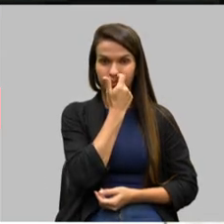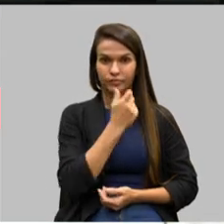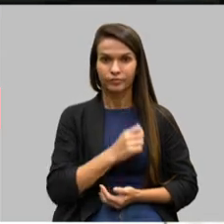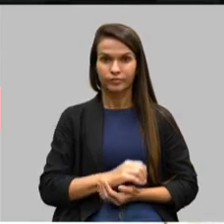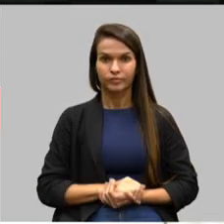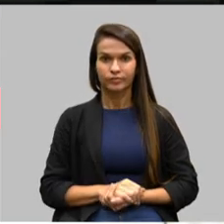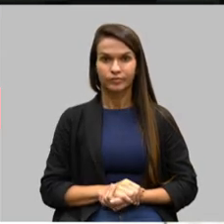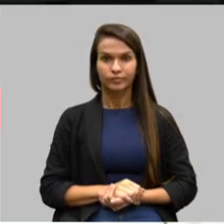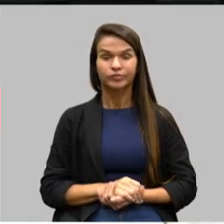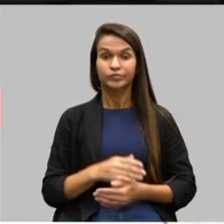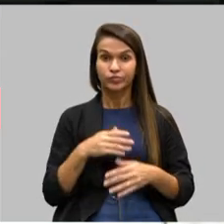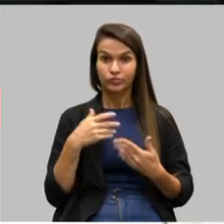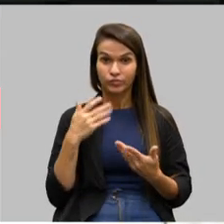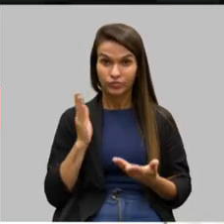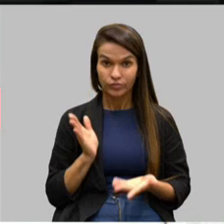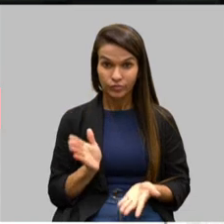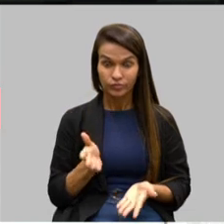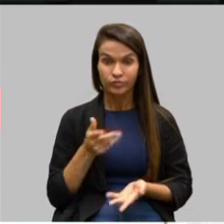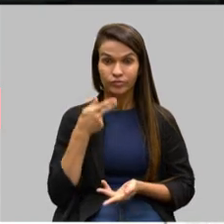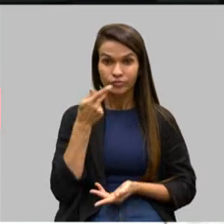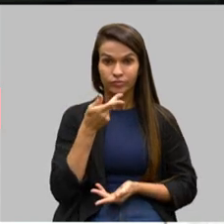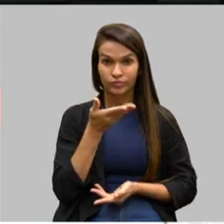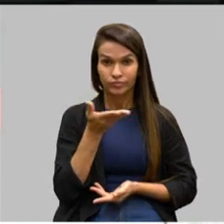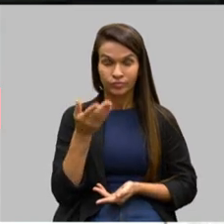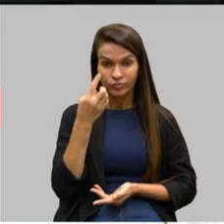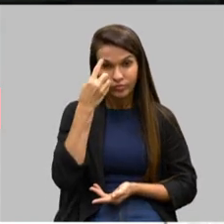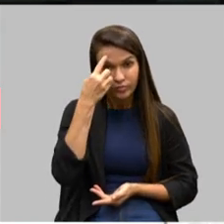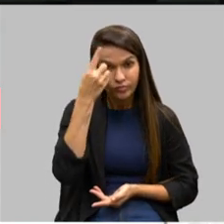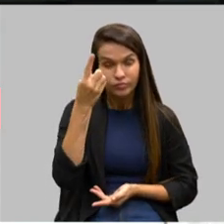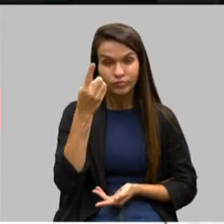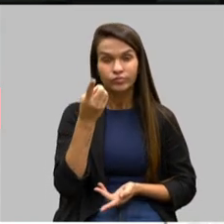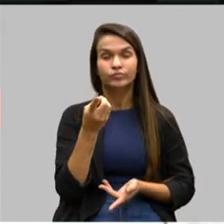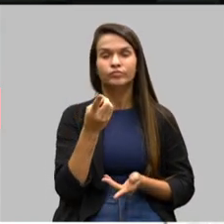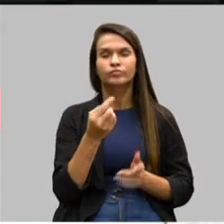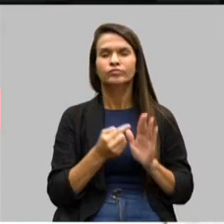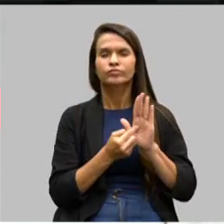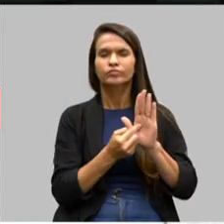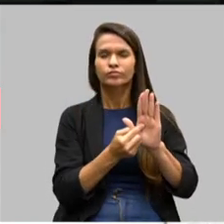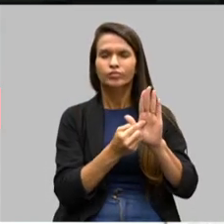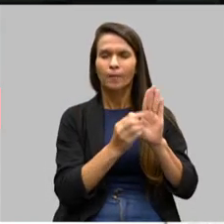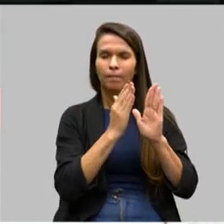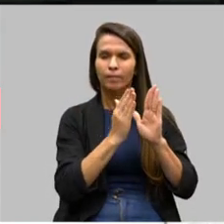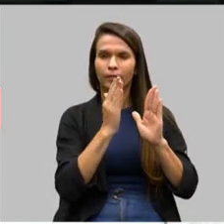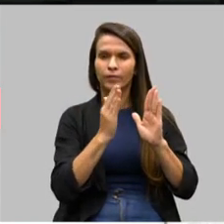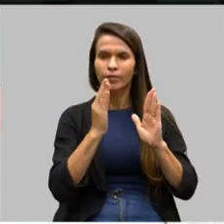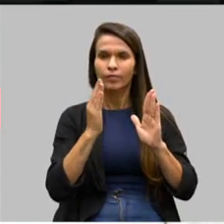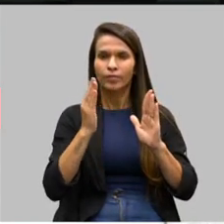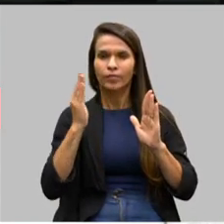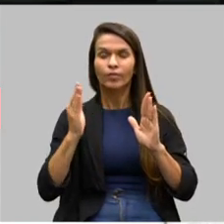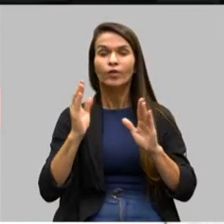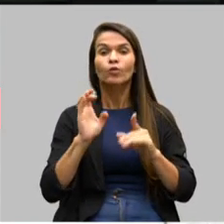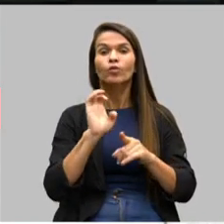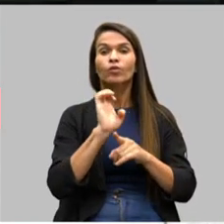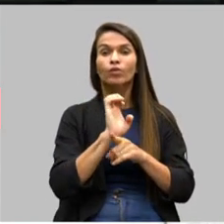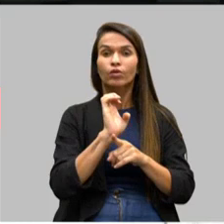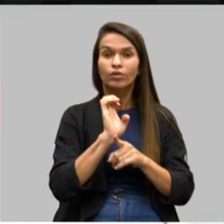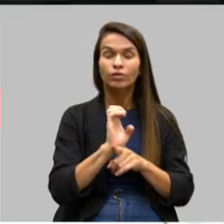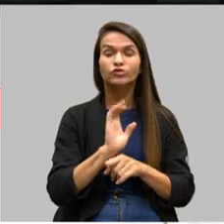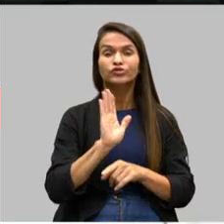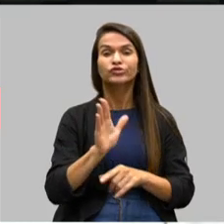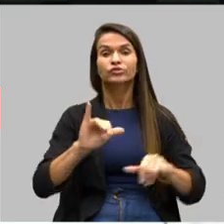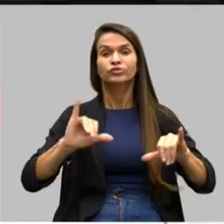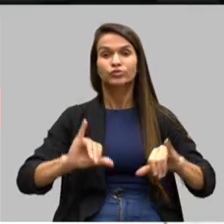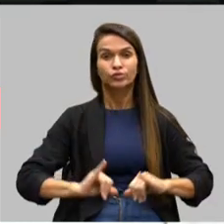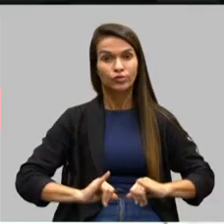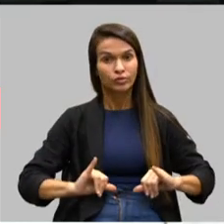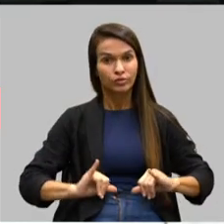Bom, como eu disse para vocês, a ideia é passar um panorama do que o estado vem já sofrendo